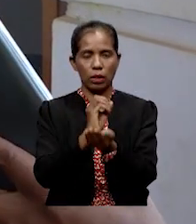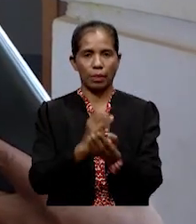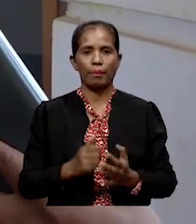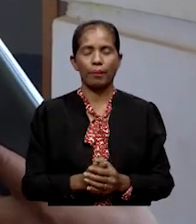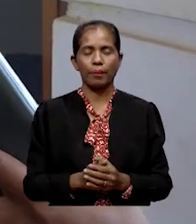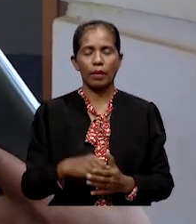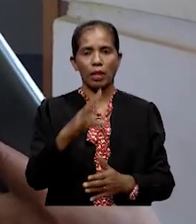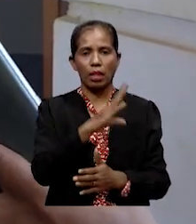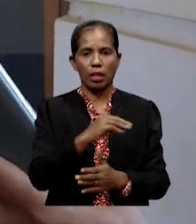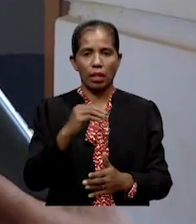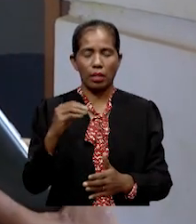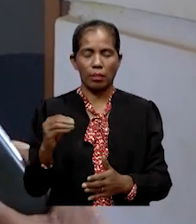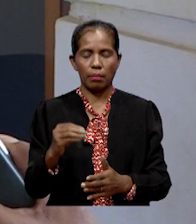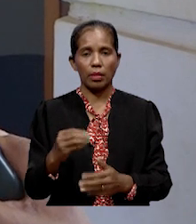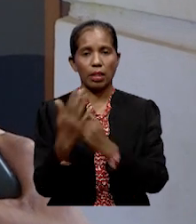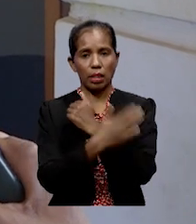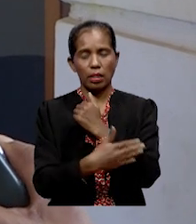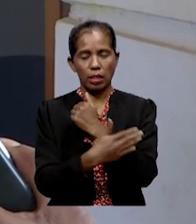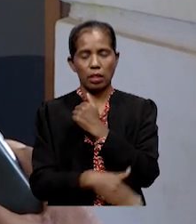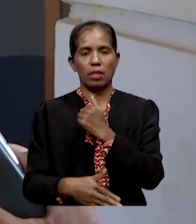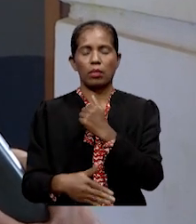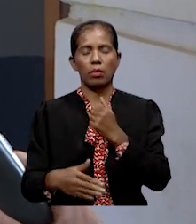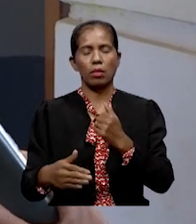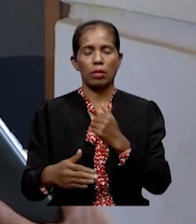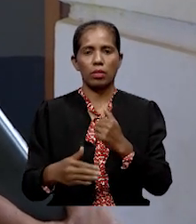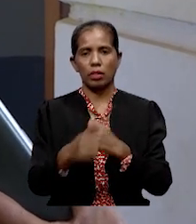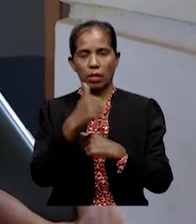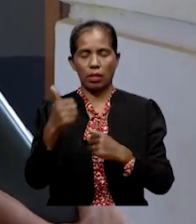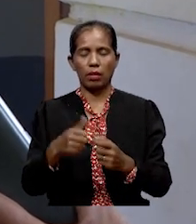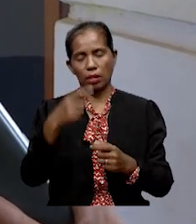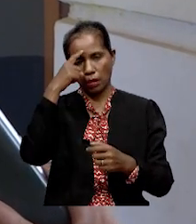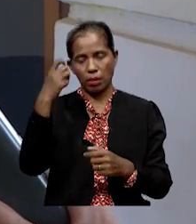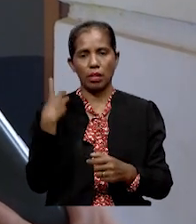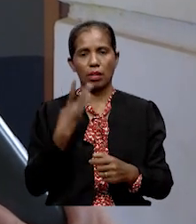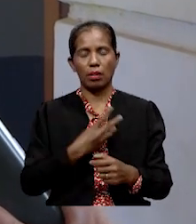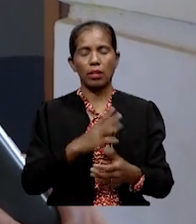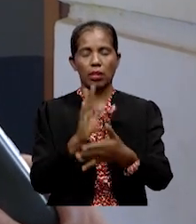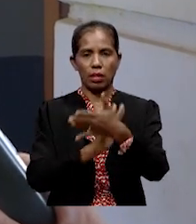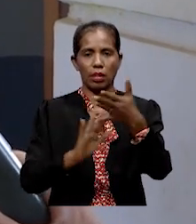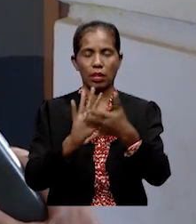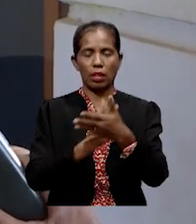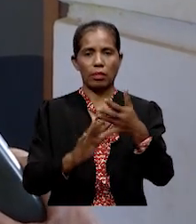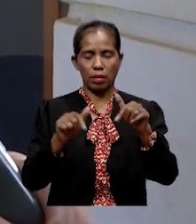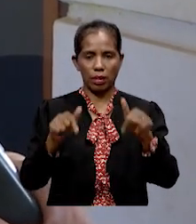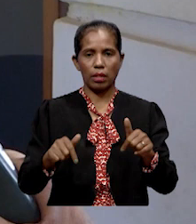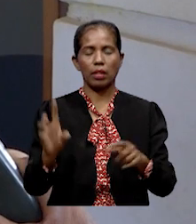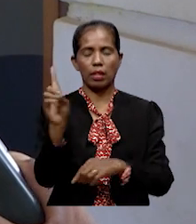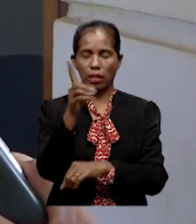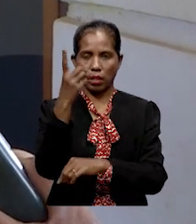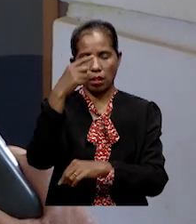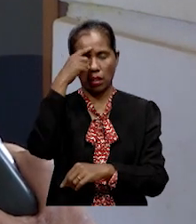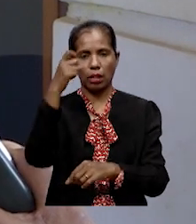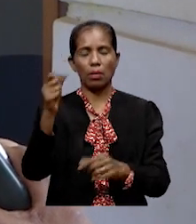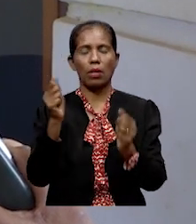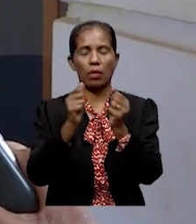No nosso diáspora. E também né maka wen talo ceremony da né wen der keras tamba ho